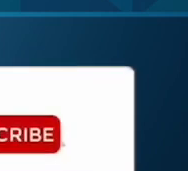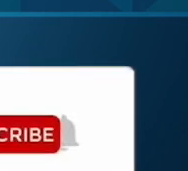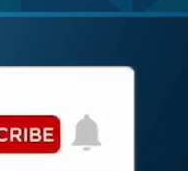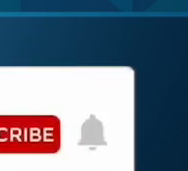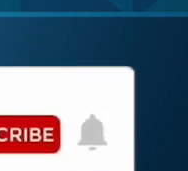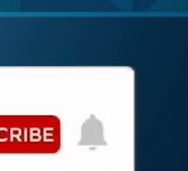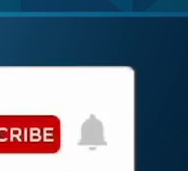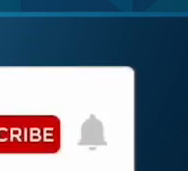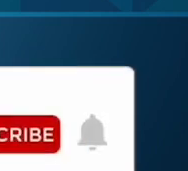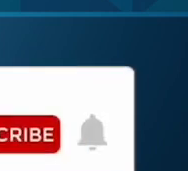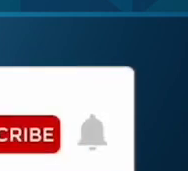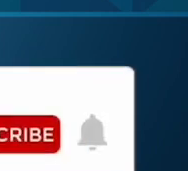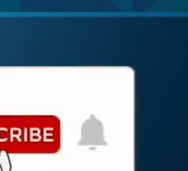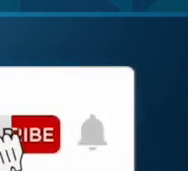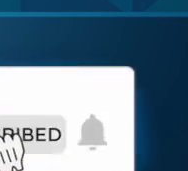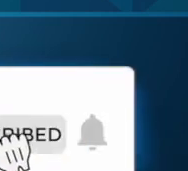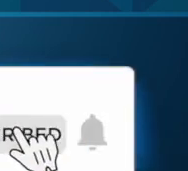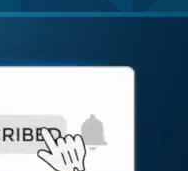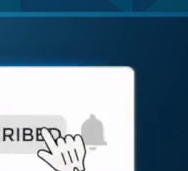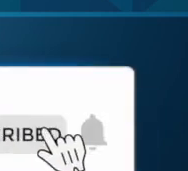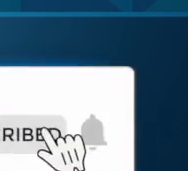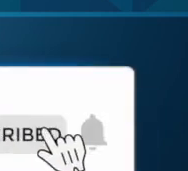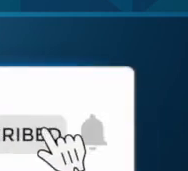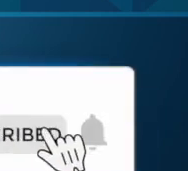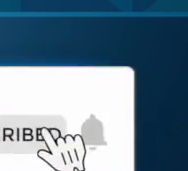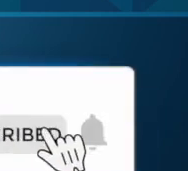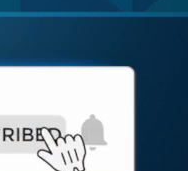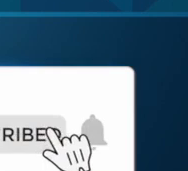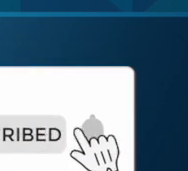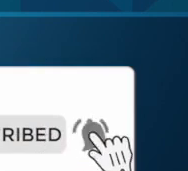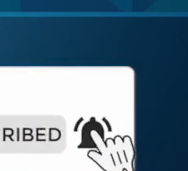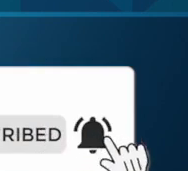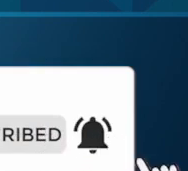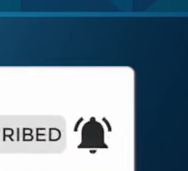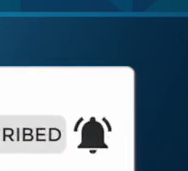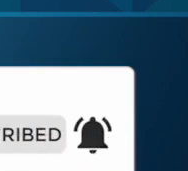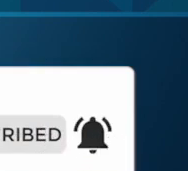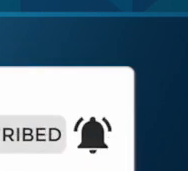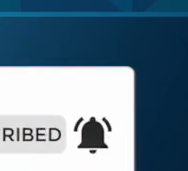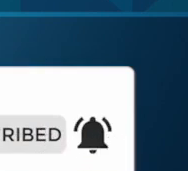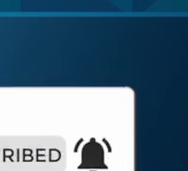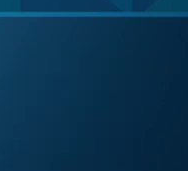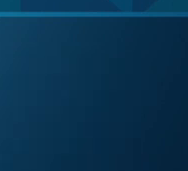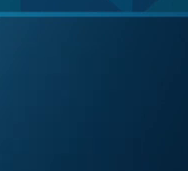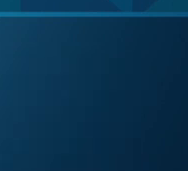no atuais, que ta haluha inscreva e ha canal RTTL, hanehang botão